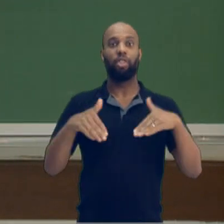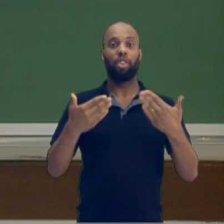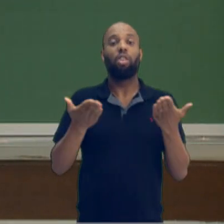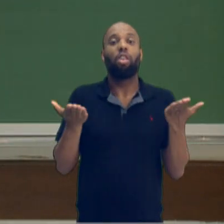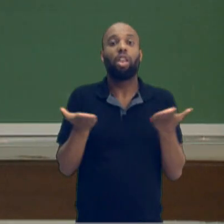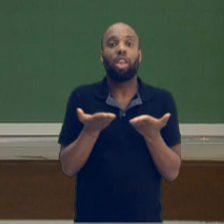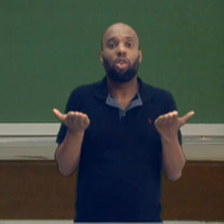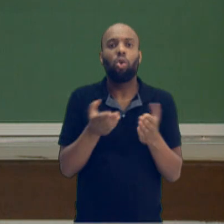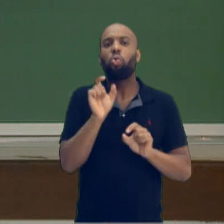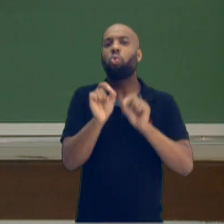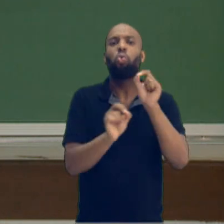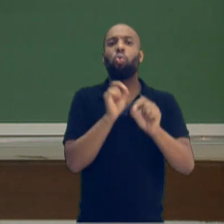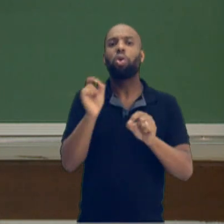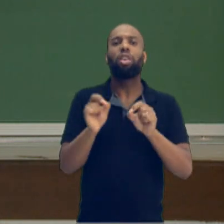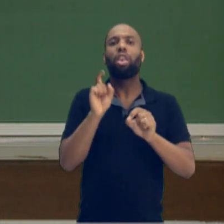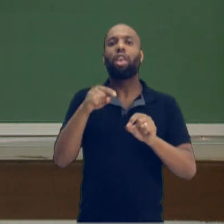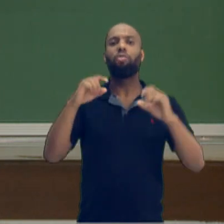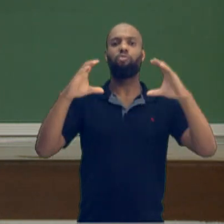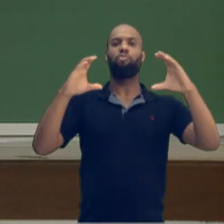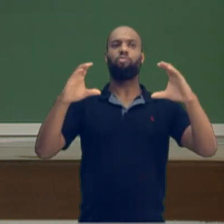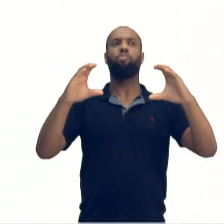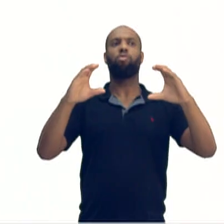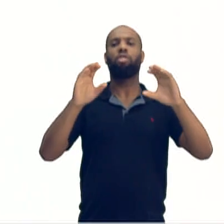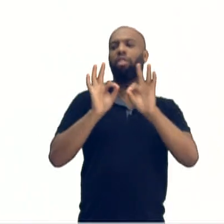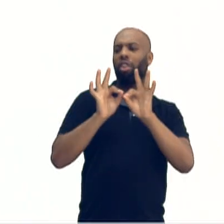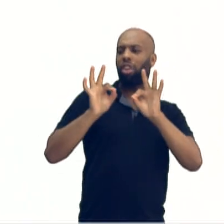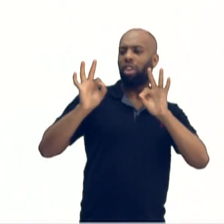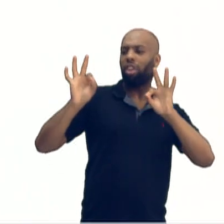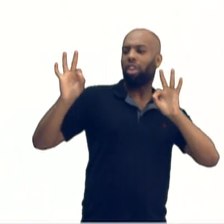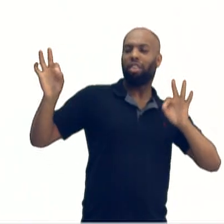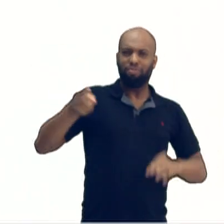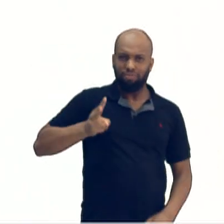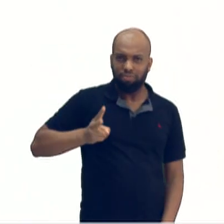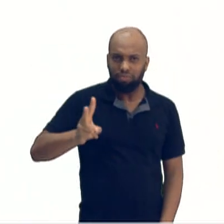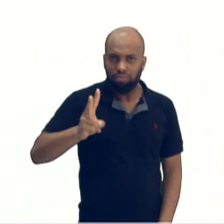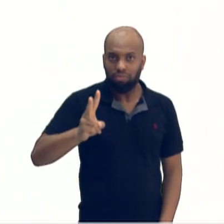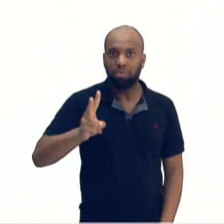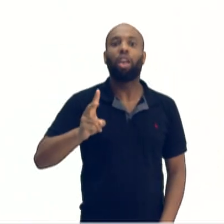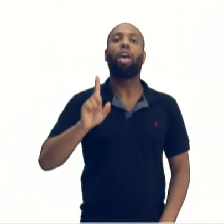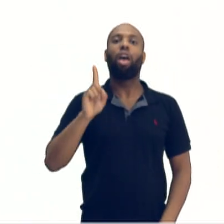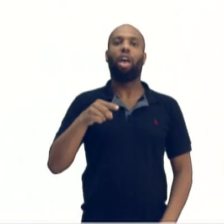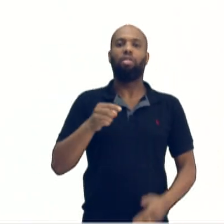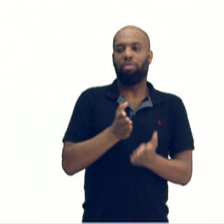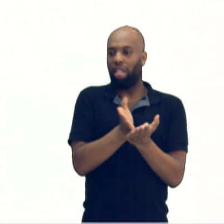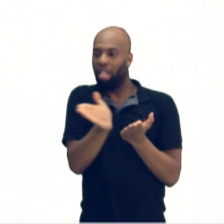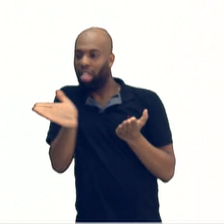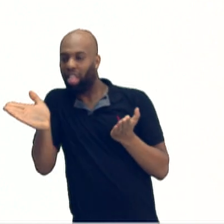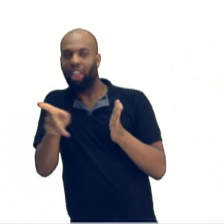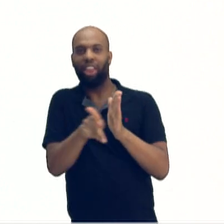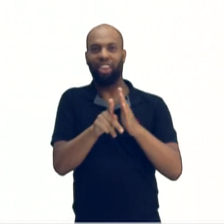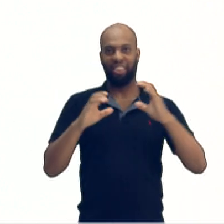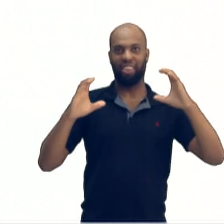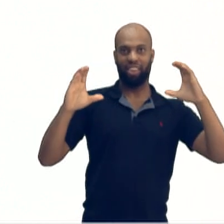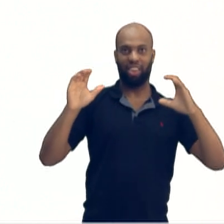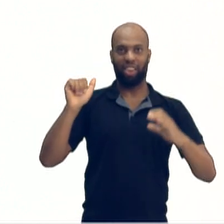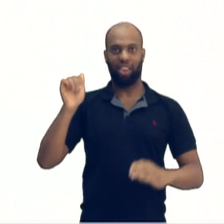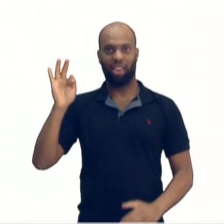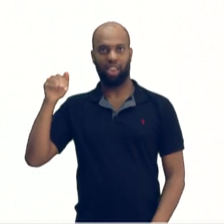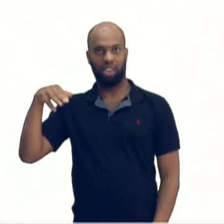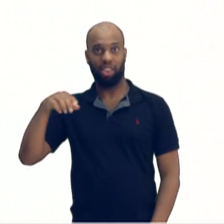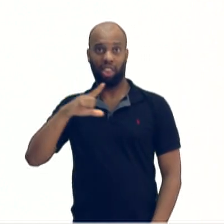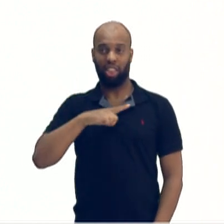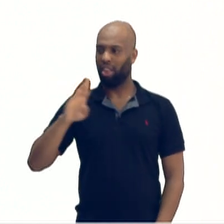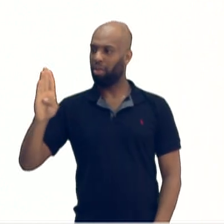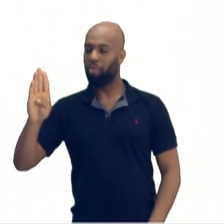então. O que é uma função linear? É um caso particular da função afim e é aquele em que o valor do b ou o